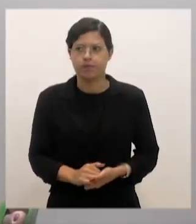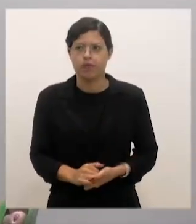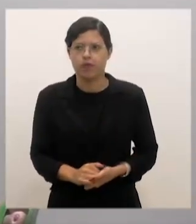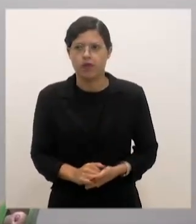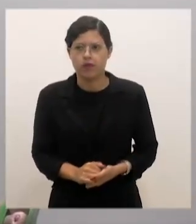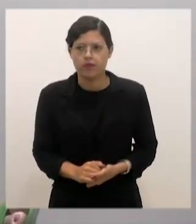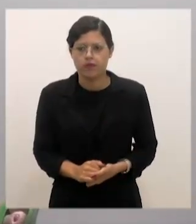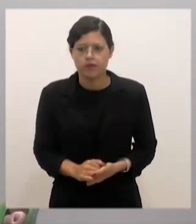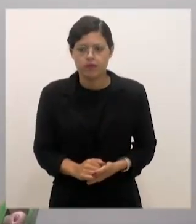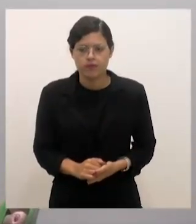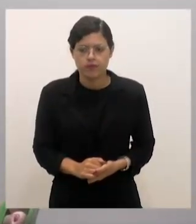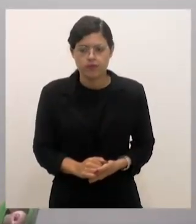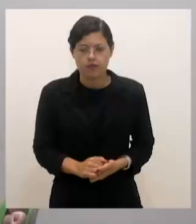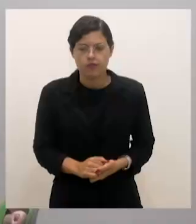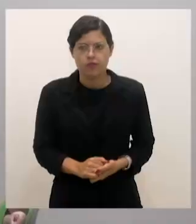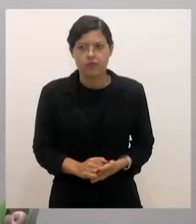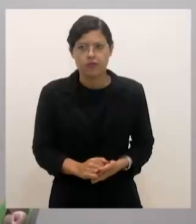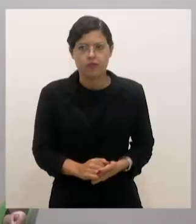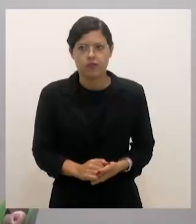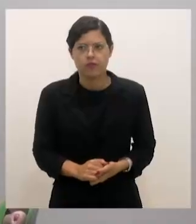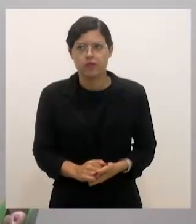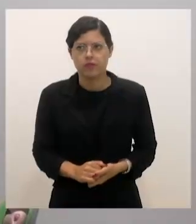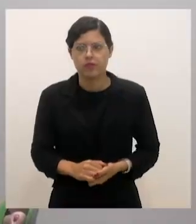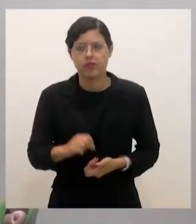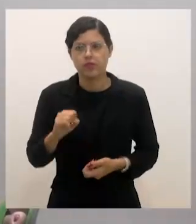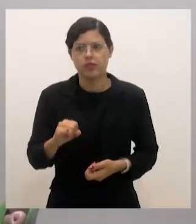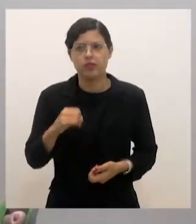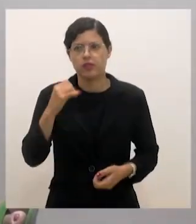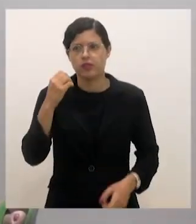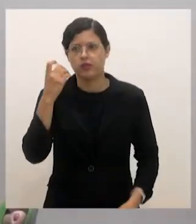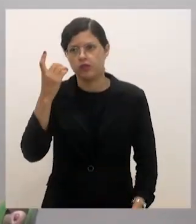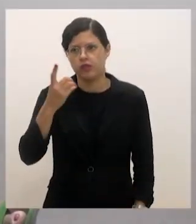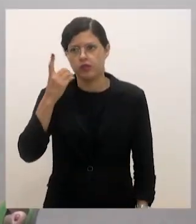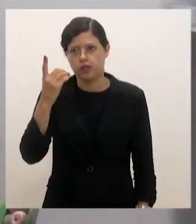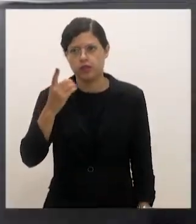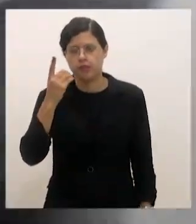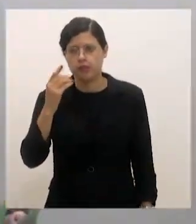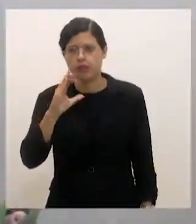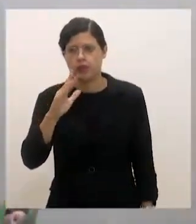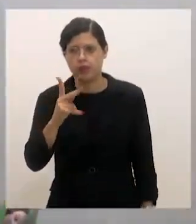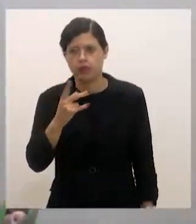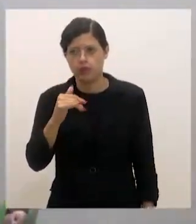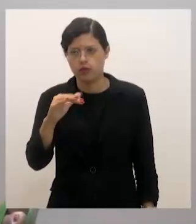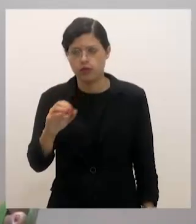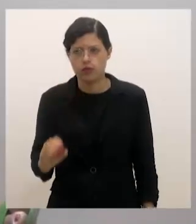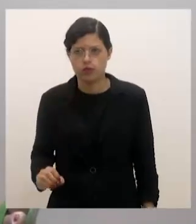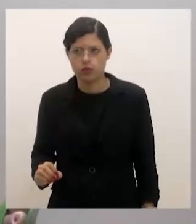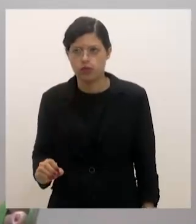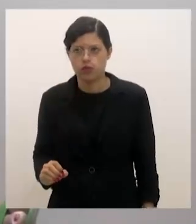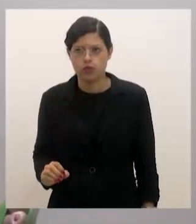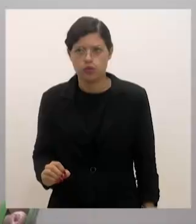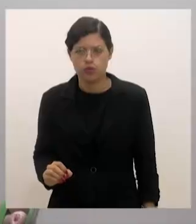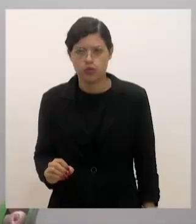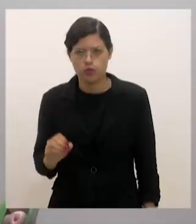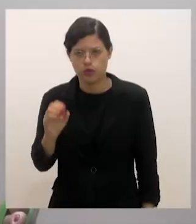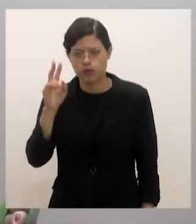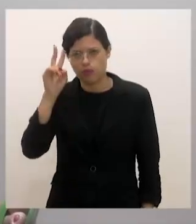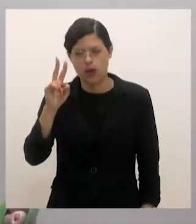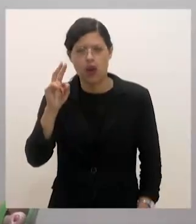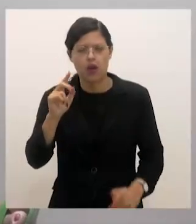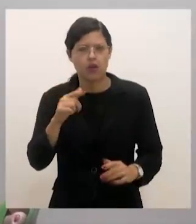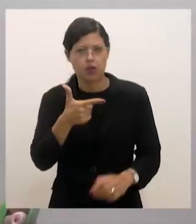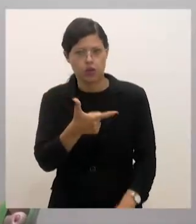Com a permissão do deputado Chico Machado, em 2023, o